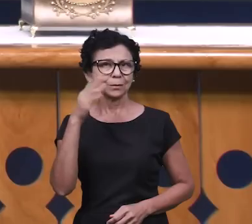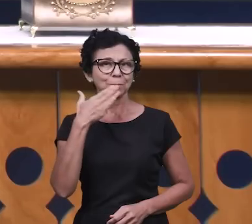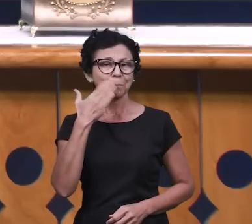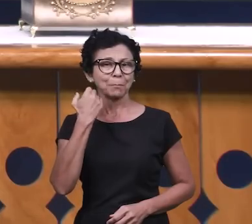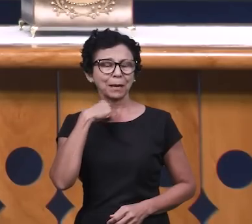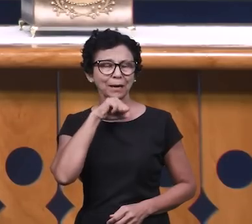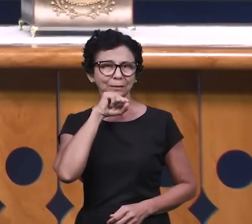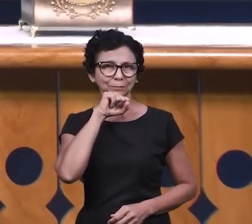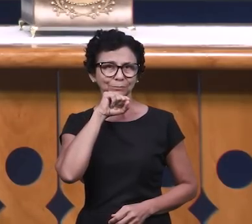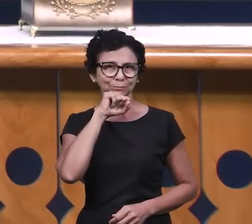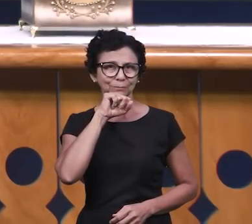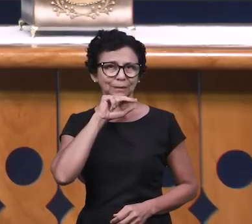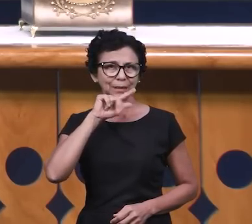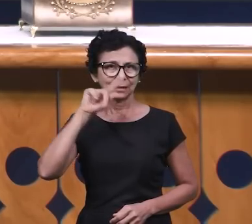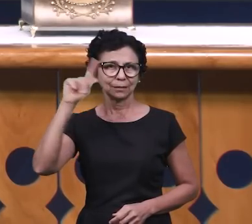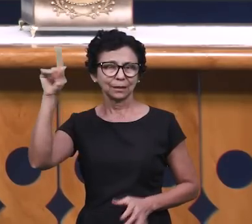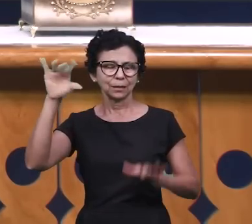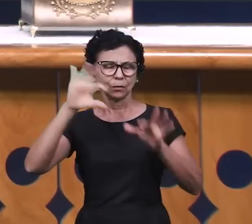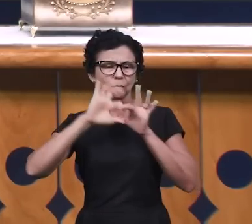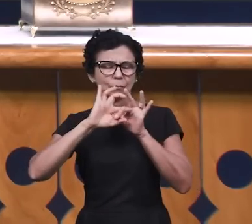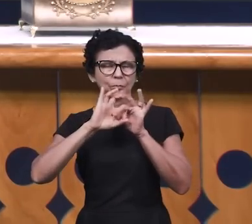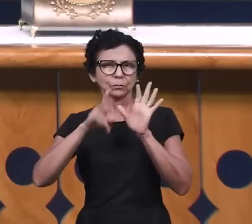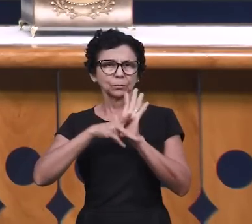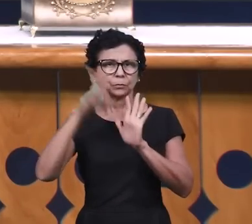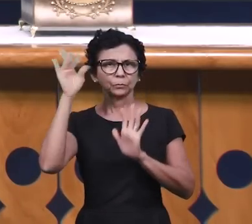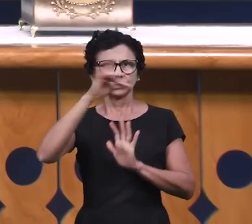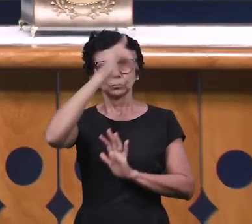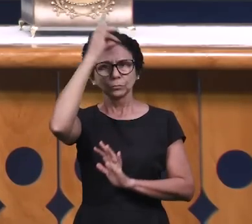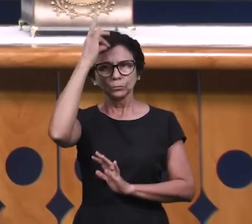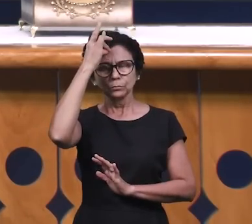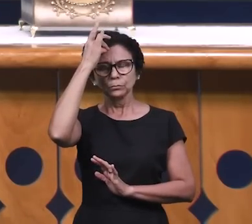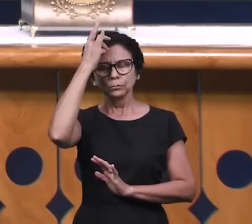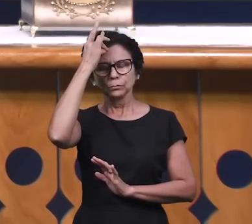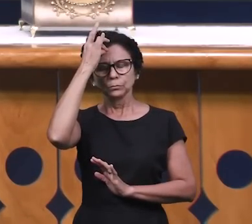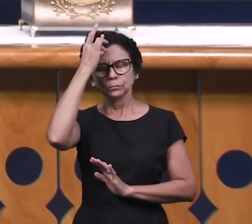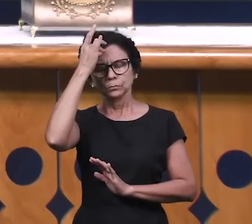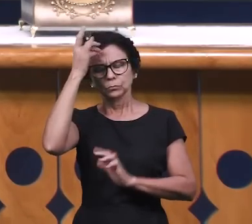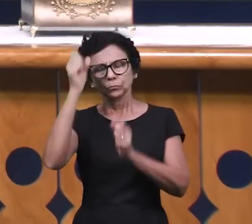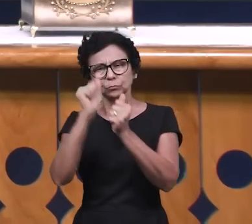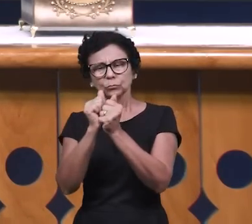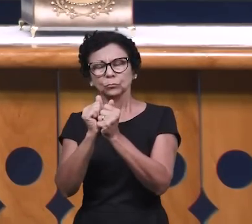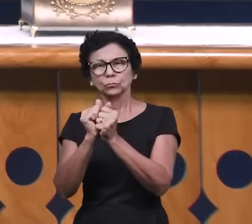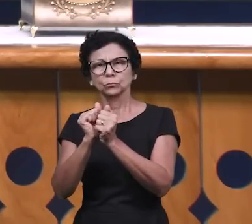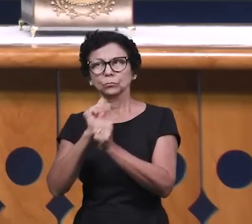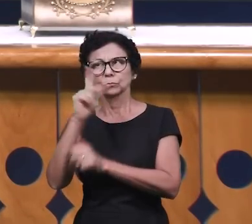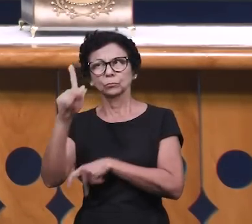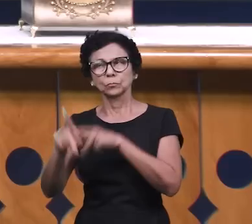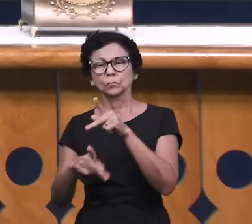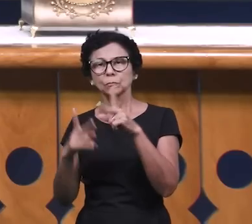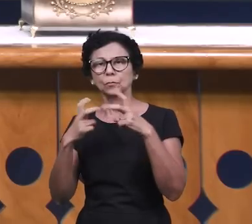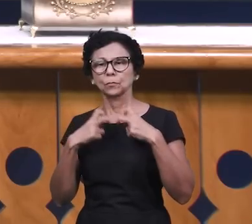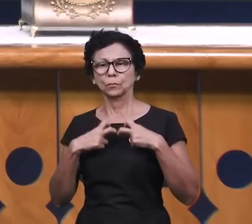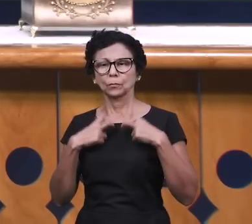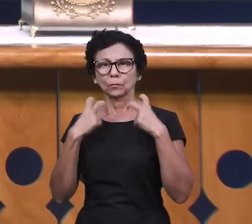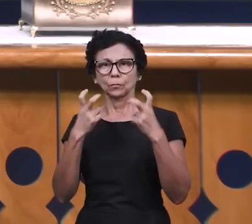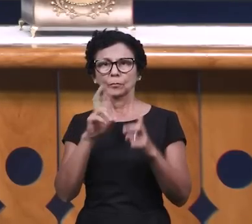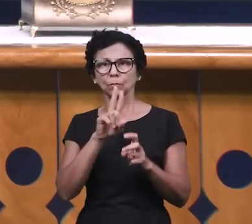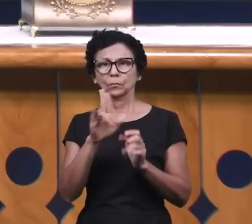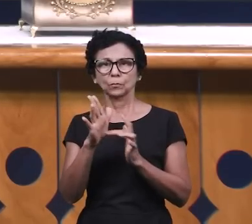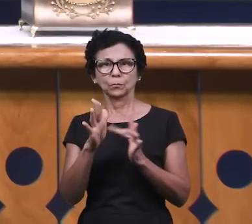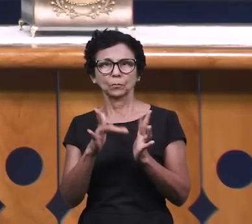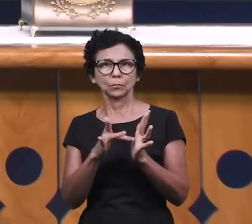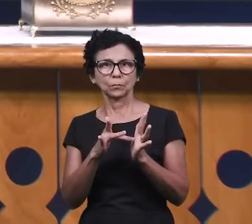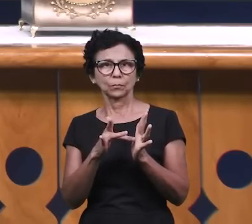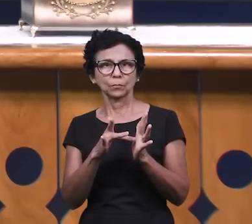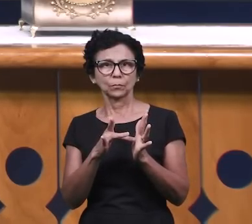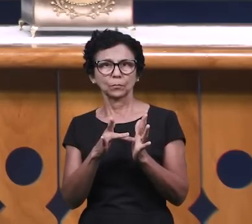de Deus nosso Pai e a comunhão do Espírito Santo seja sempre com o Teu povo. É o clamor que te